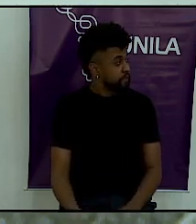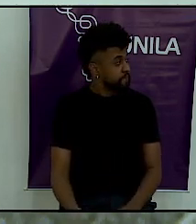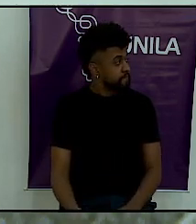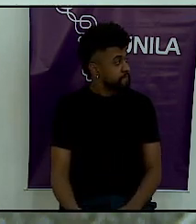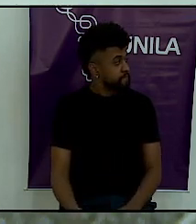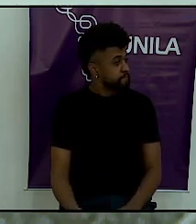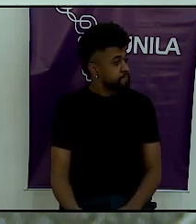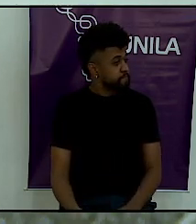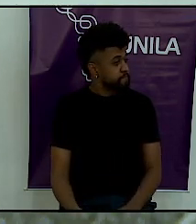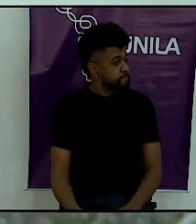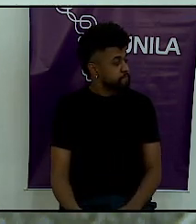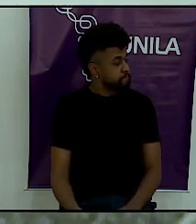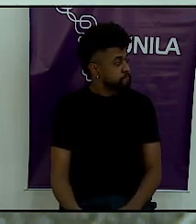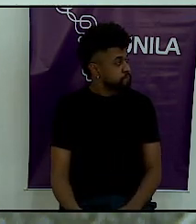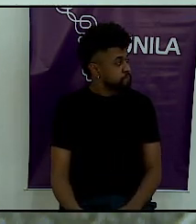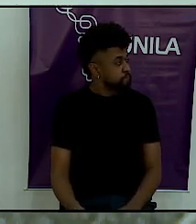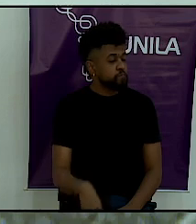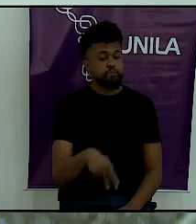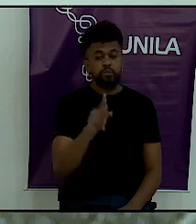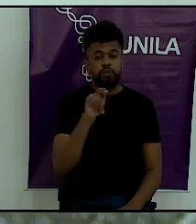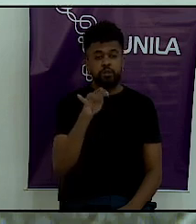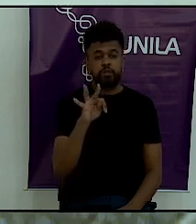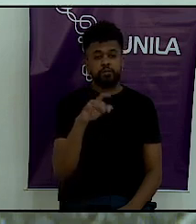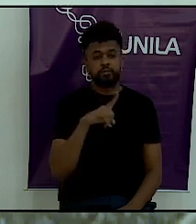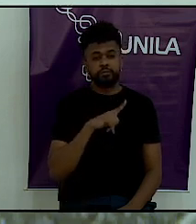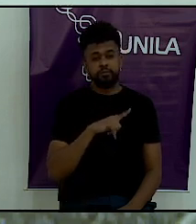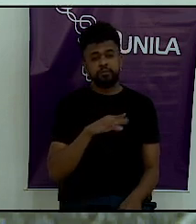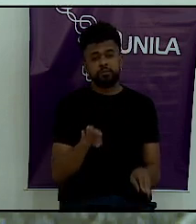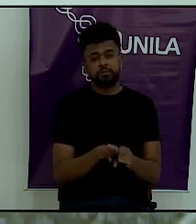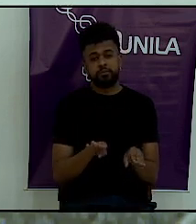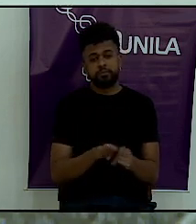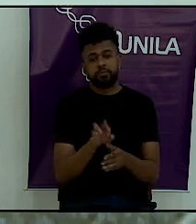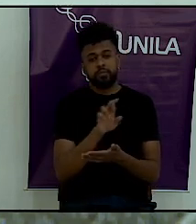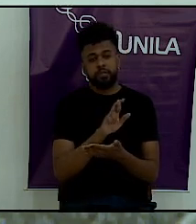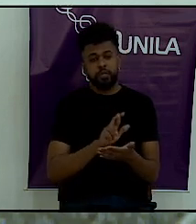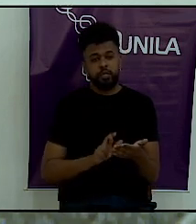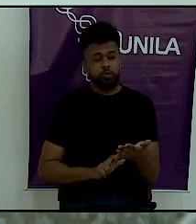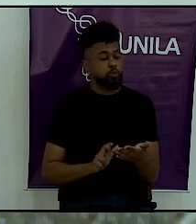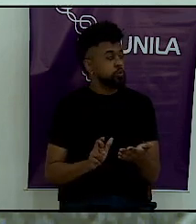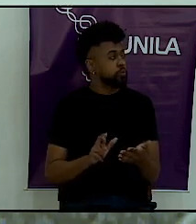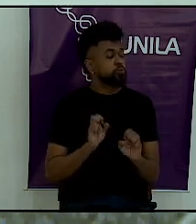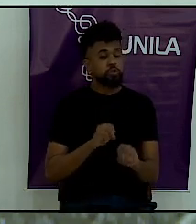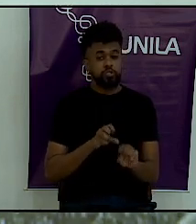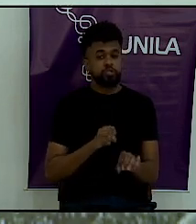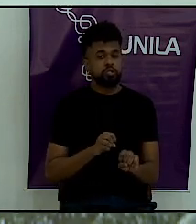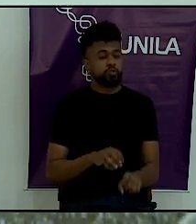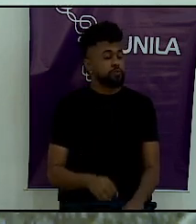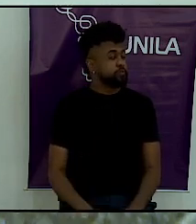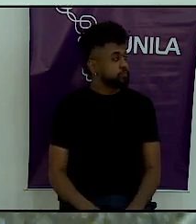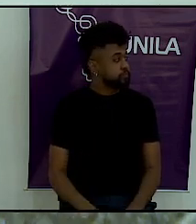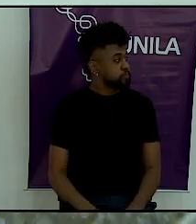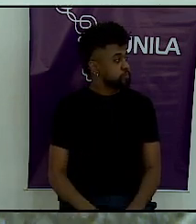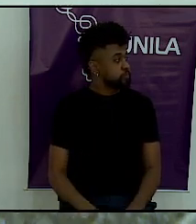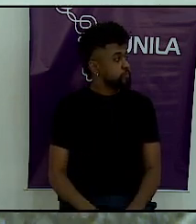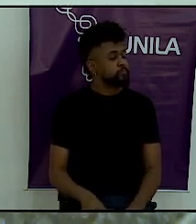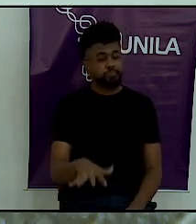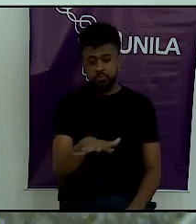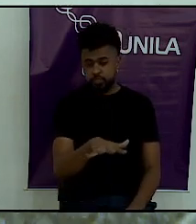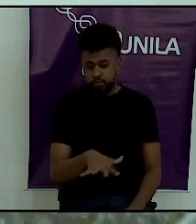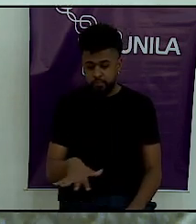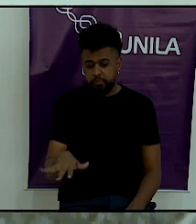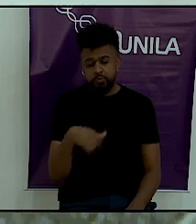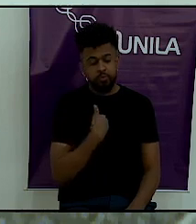né, desses kits, para a gente equipar o nosso laboratório lá de ensino, né? Então, o espaço físico que nós já